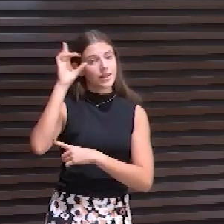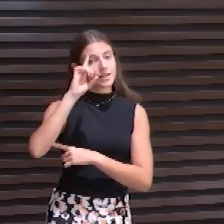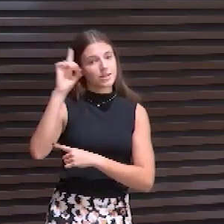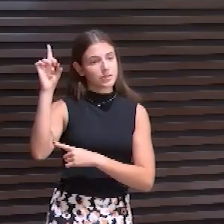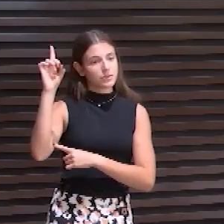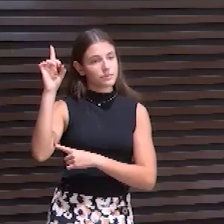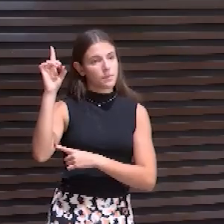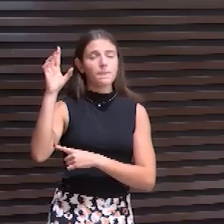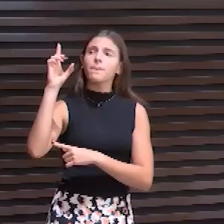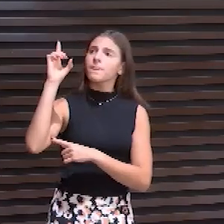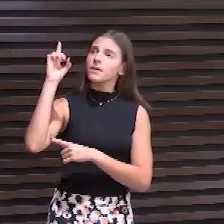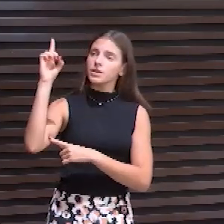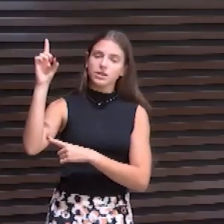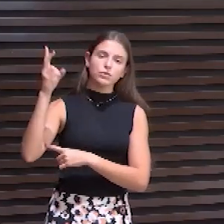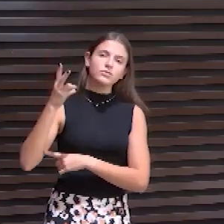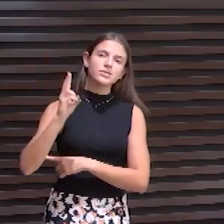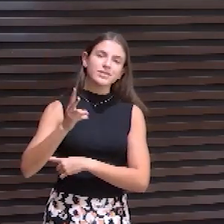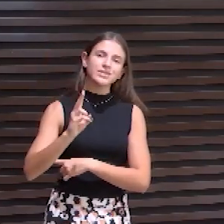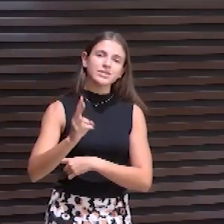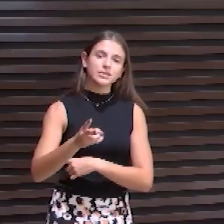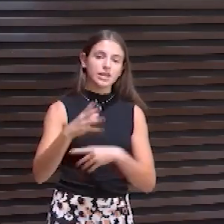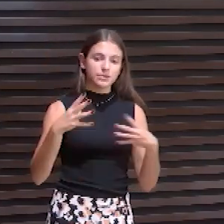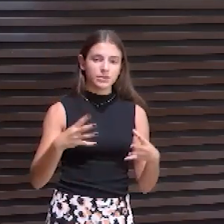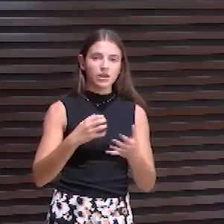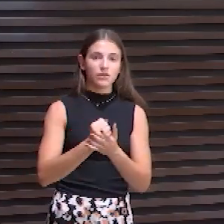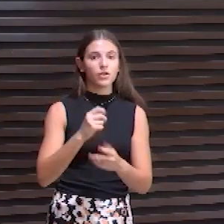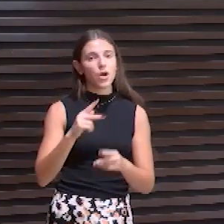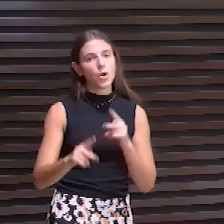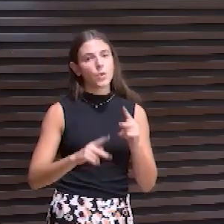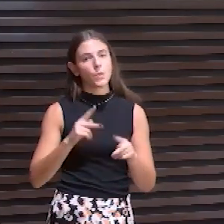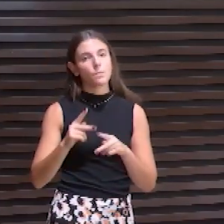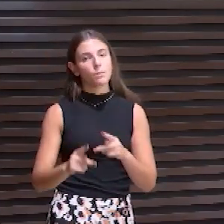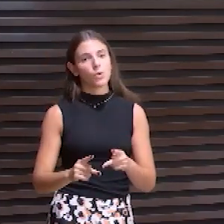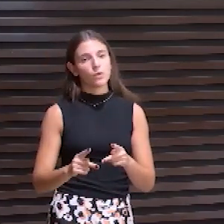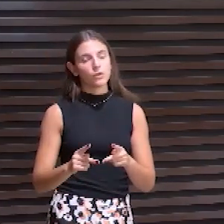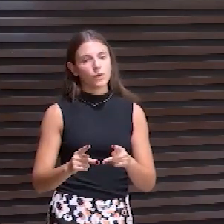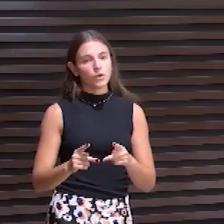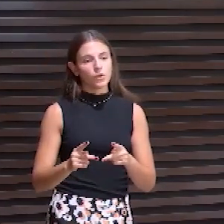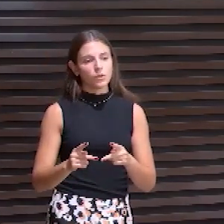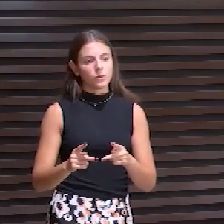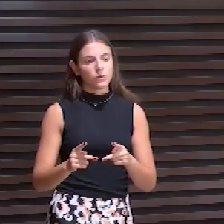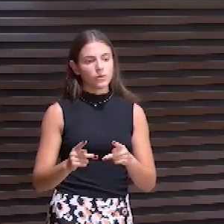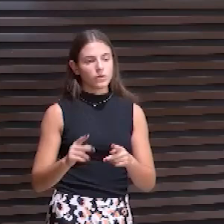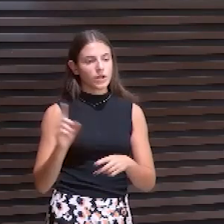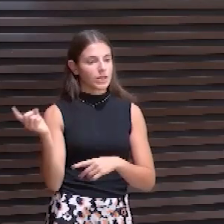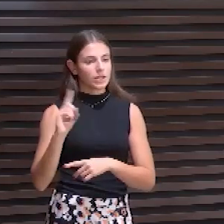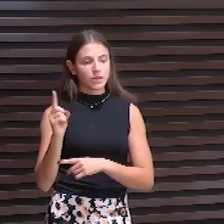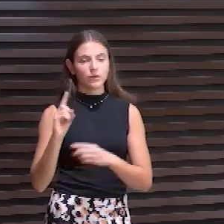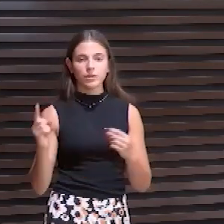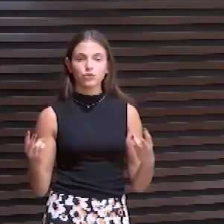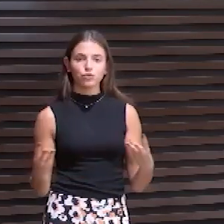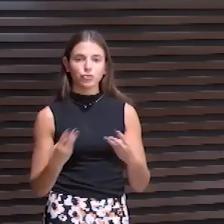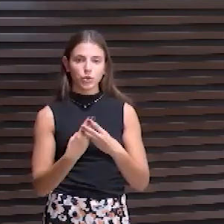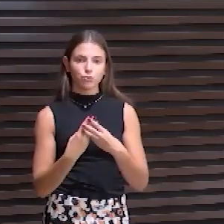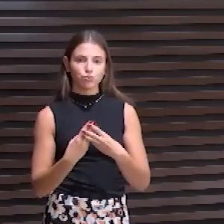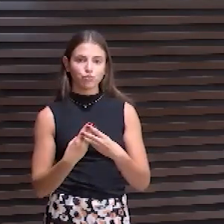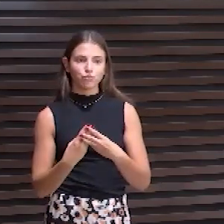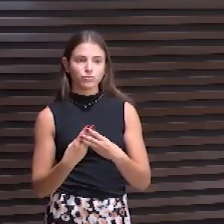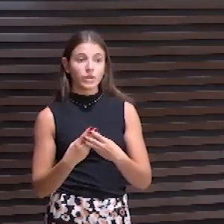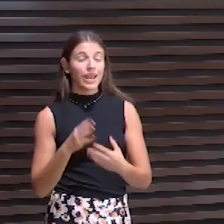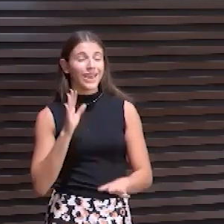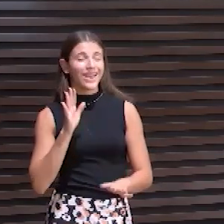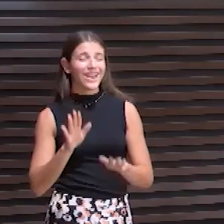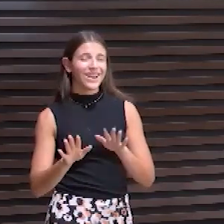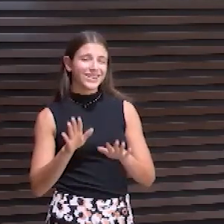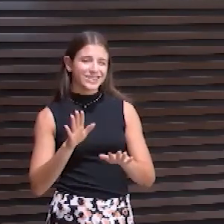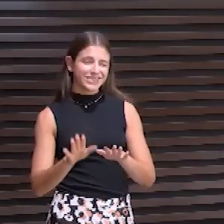Deus sempre salvou os gentios. Às vezes nós olhamos alguns textos de Paulo em que parece